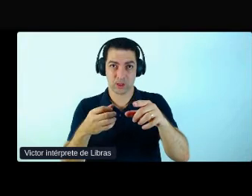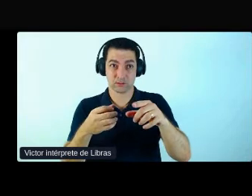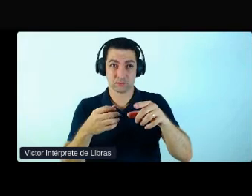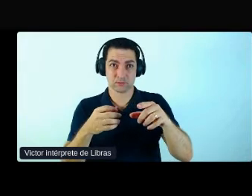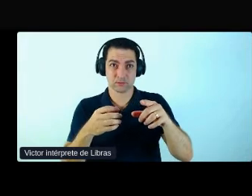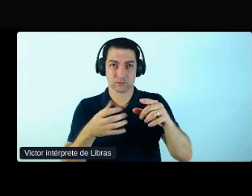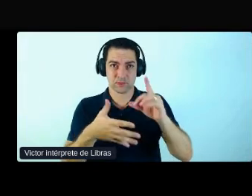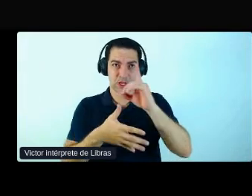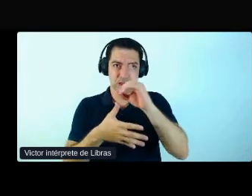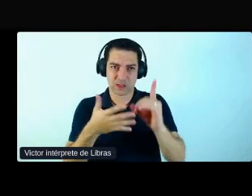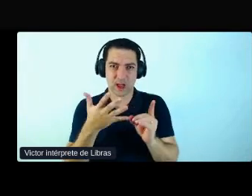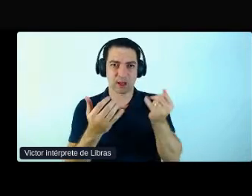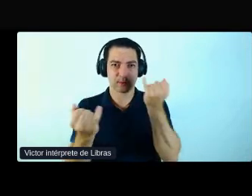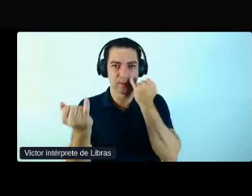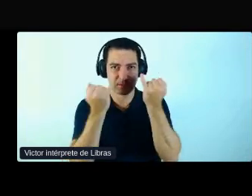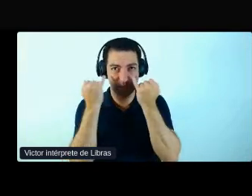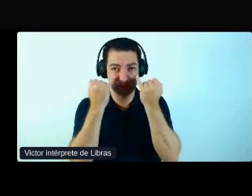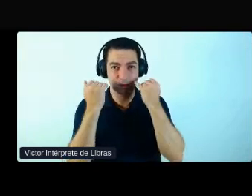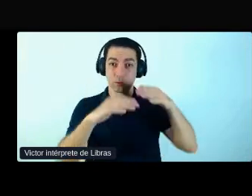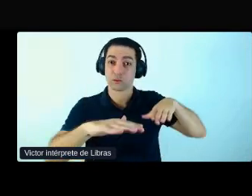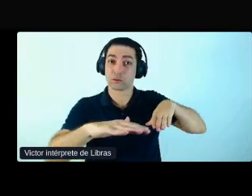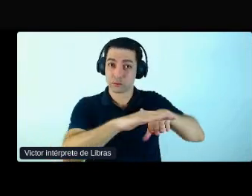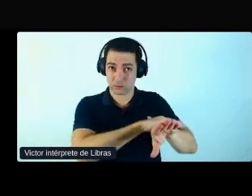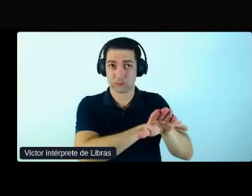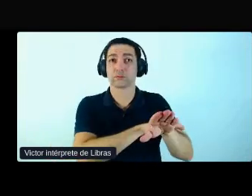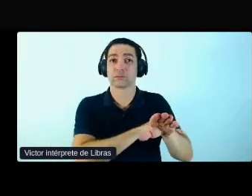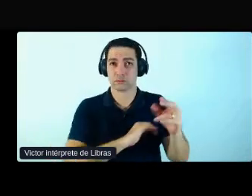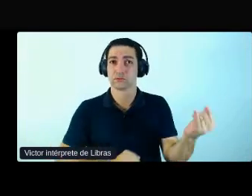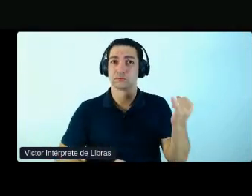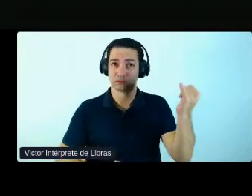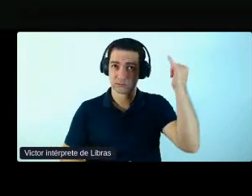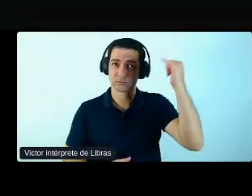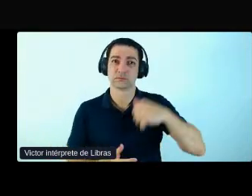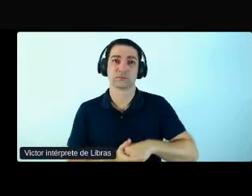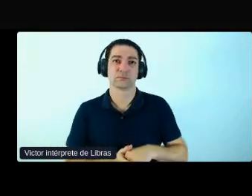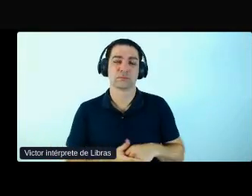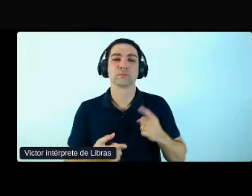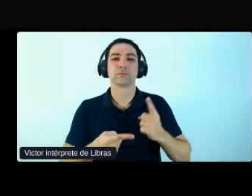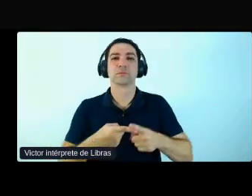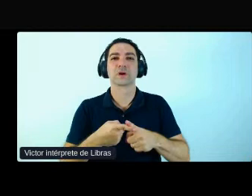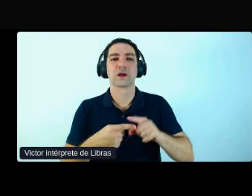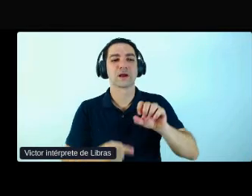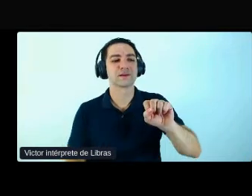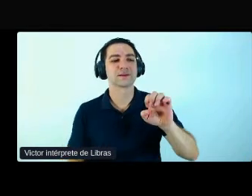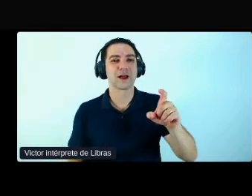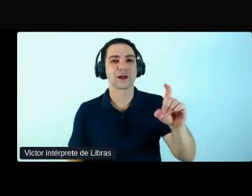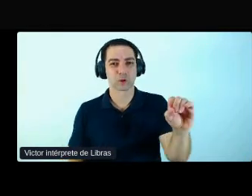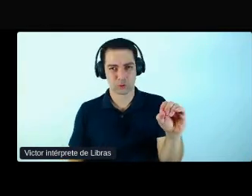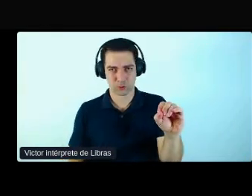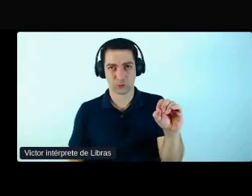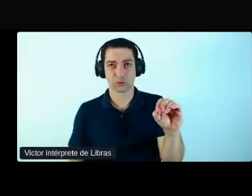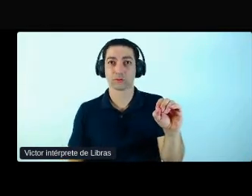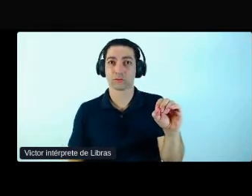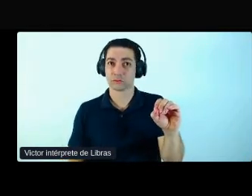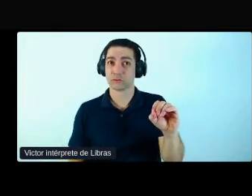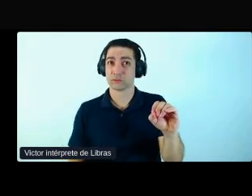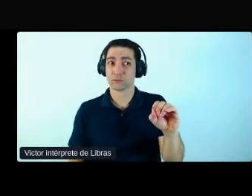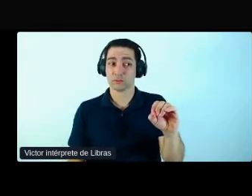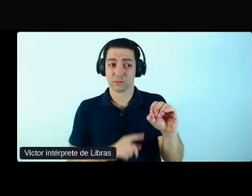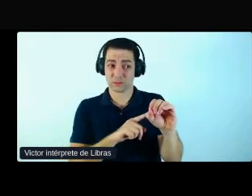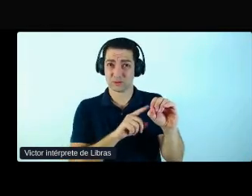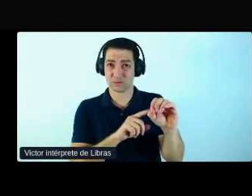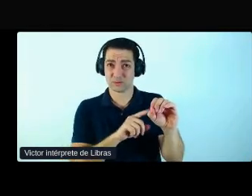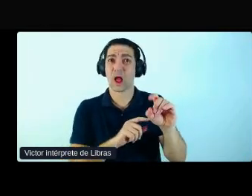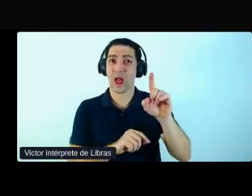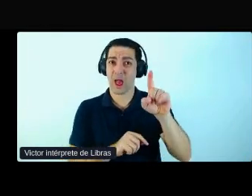tem que tomar muito cuidado com ela, porque sexo é um dado sensível, dá multa, dá muitos problemas, não só